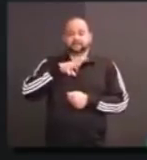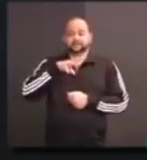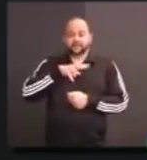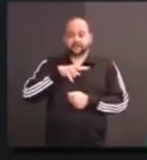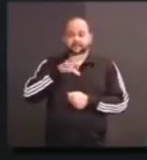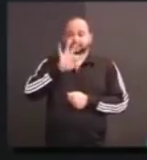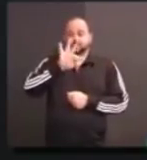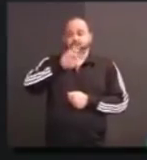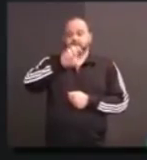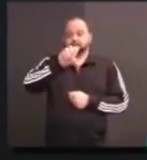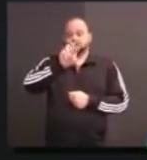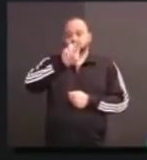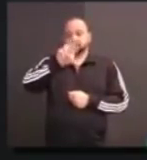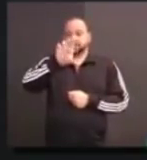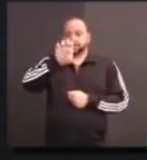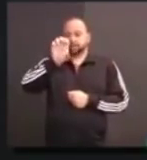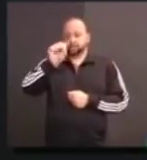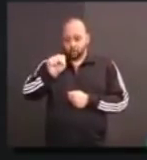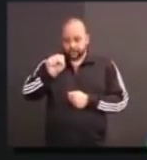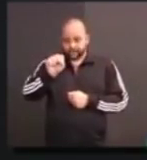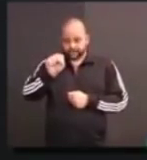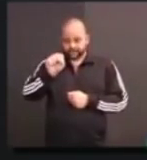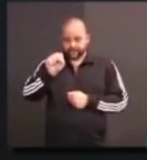Rio Grande do Sul.